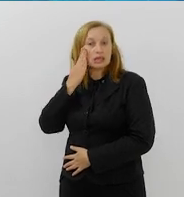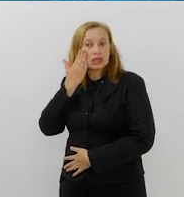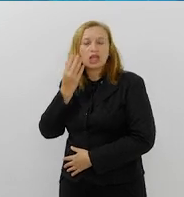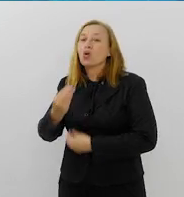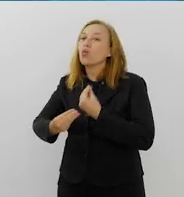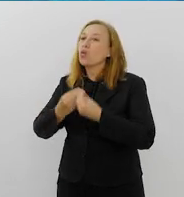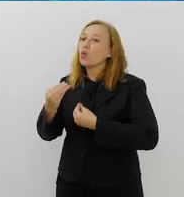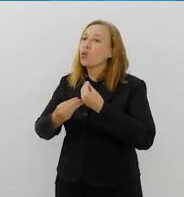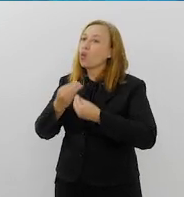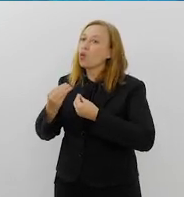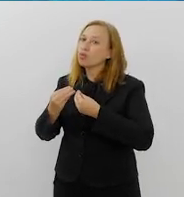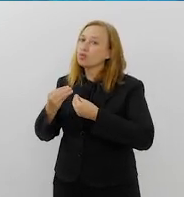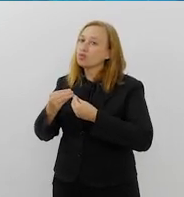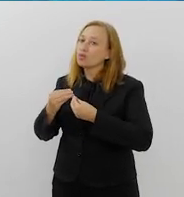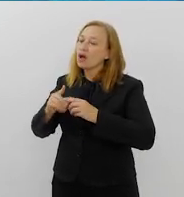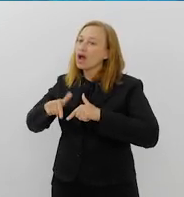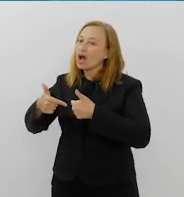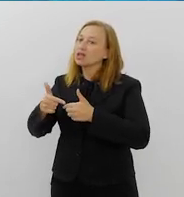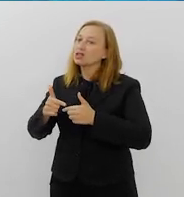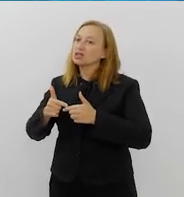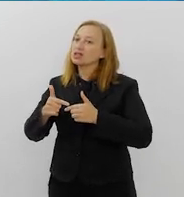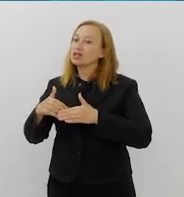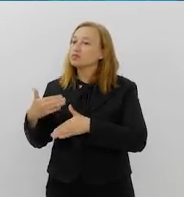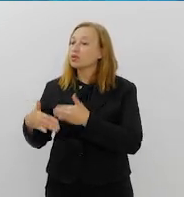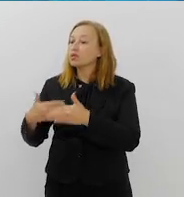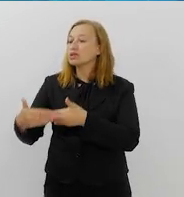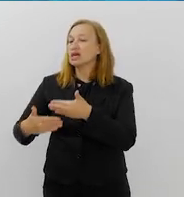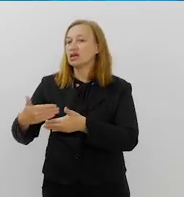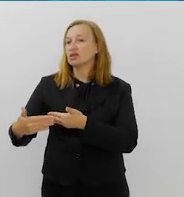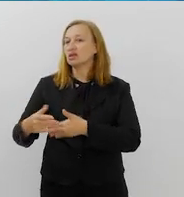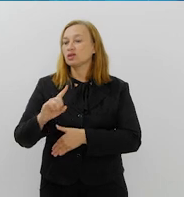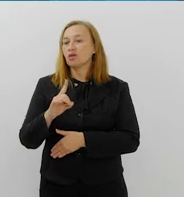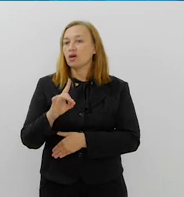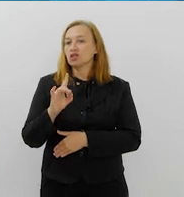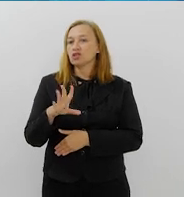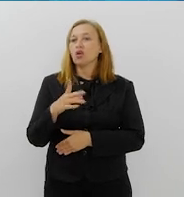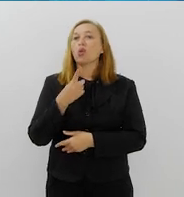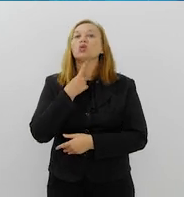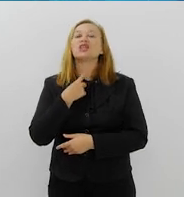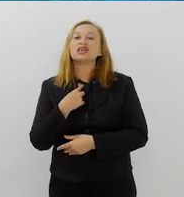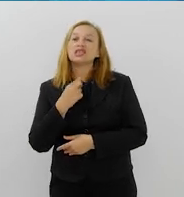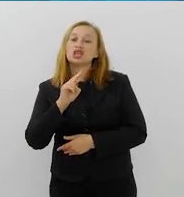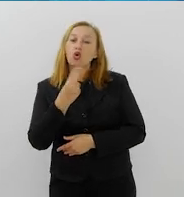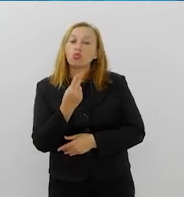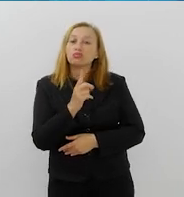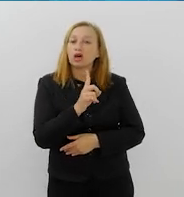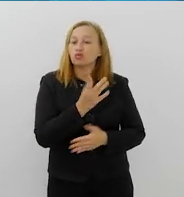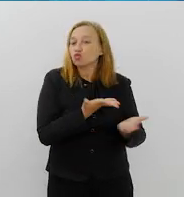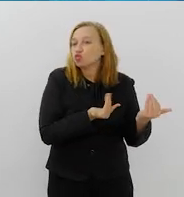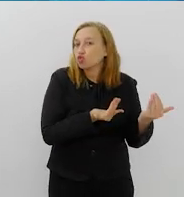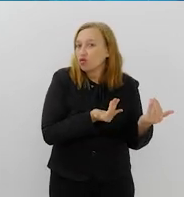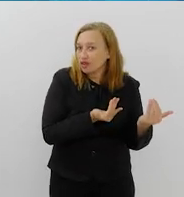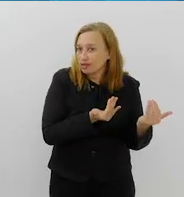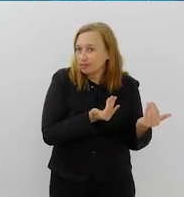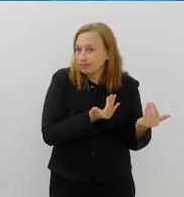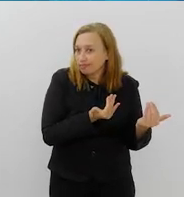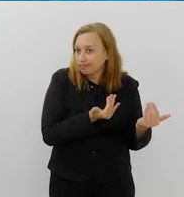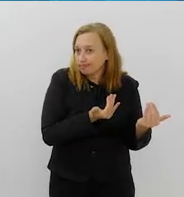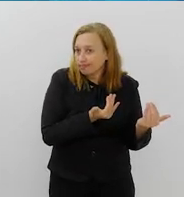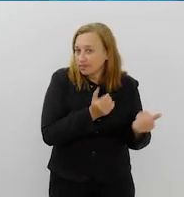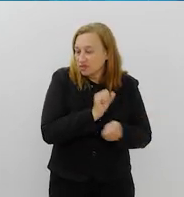entenderem como funciona esse processo, que não é apenas a vontade ou não daquele